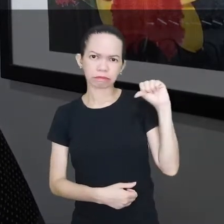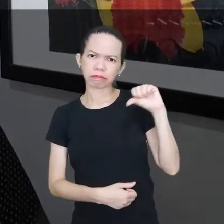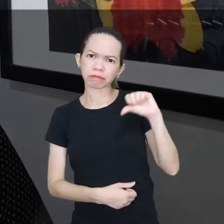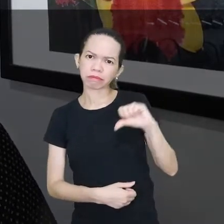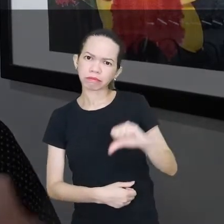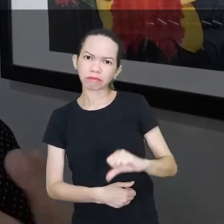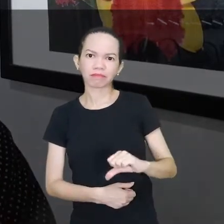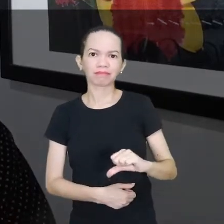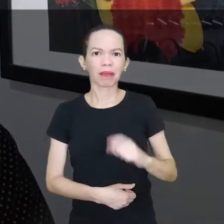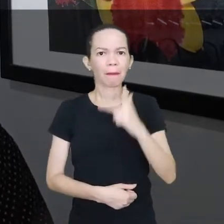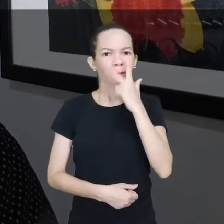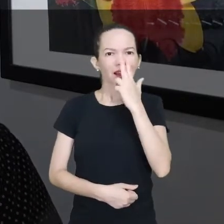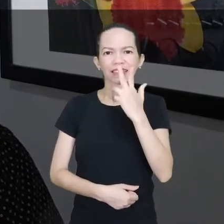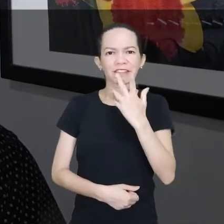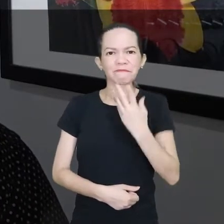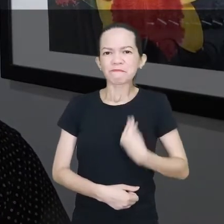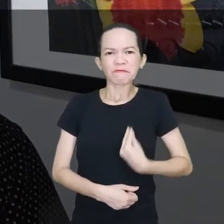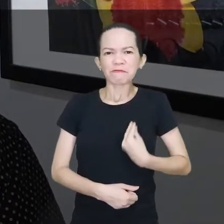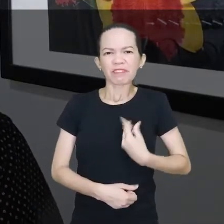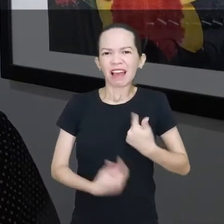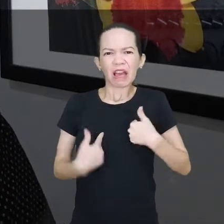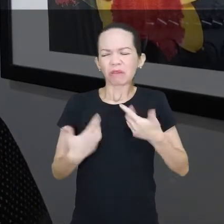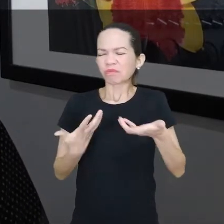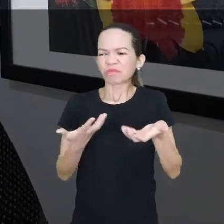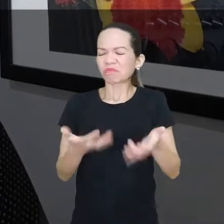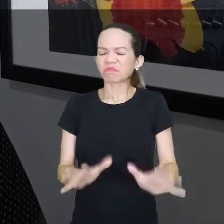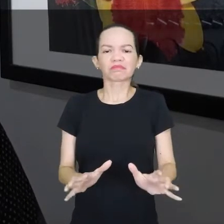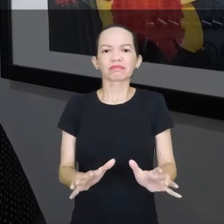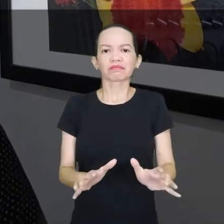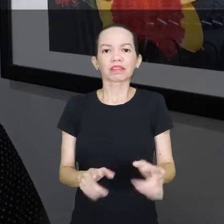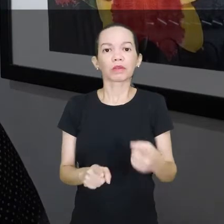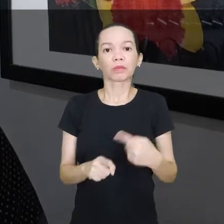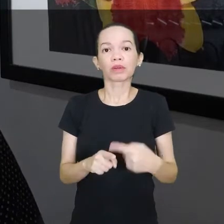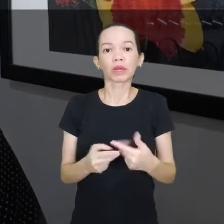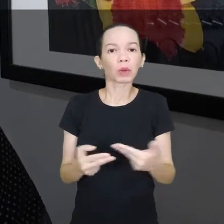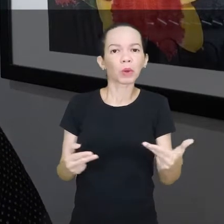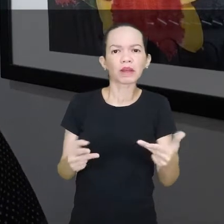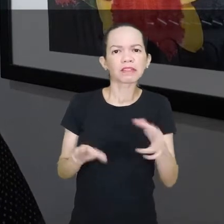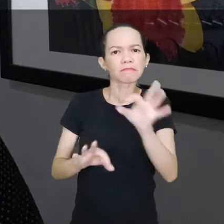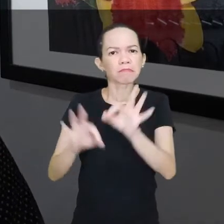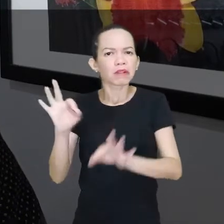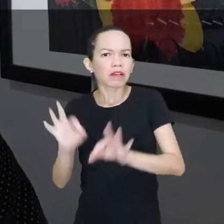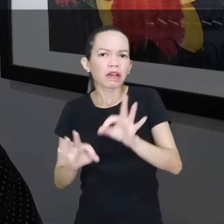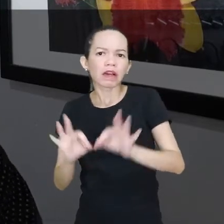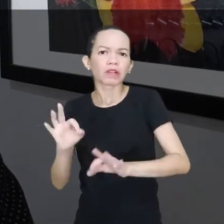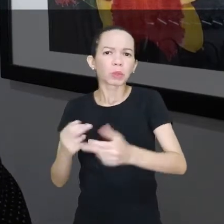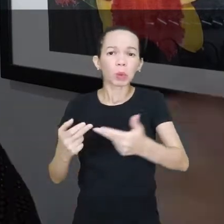eu não quisesse mais viver mesmo. Por quê? Porque todas as expectativas, todos os